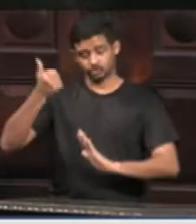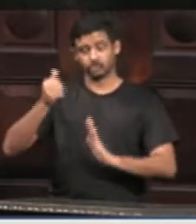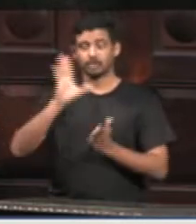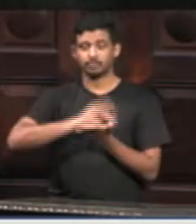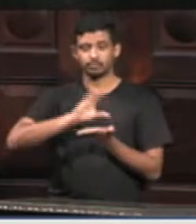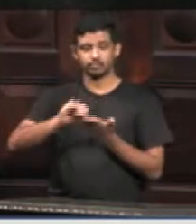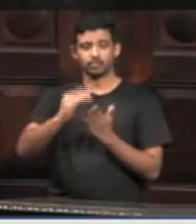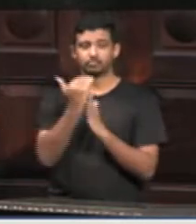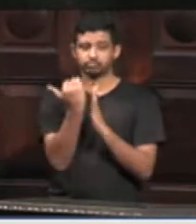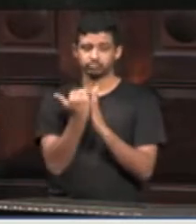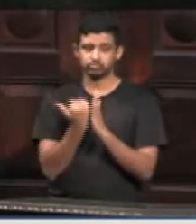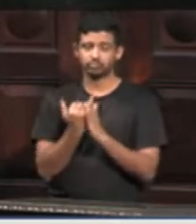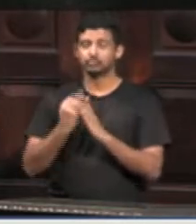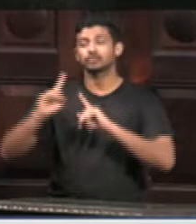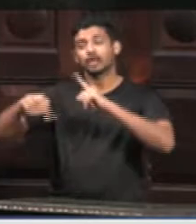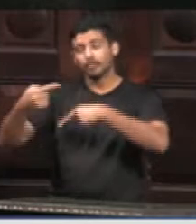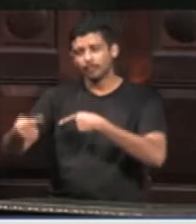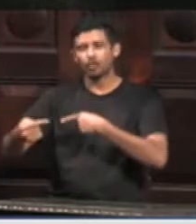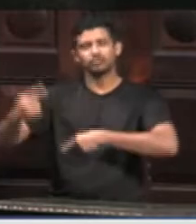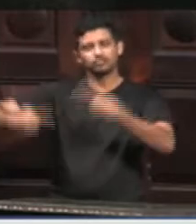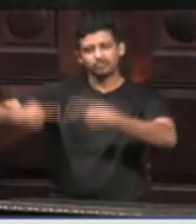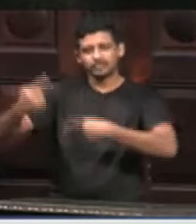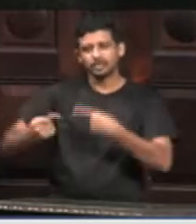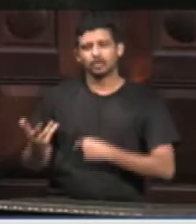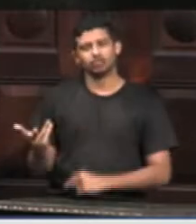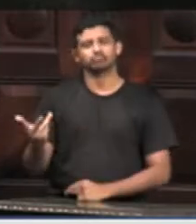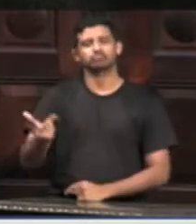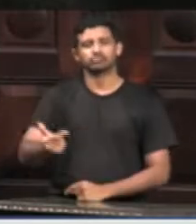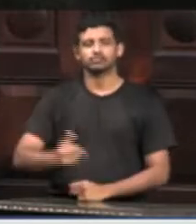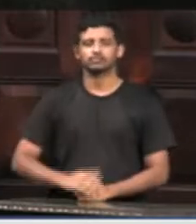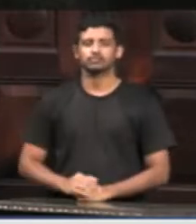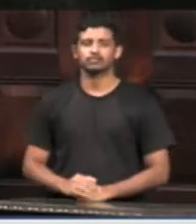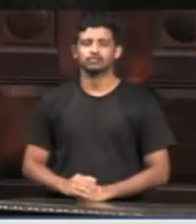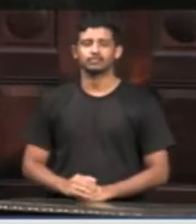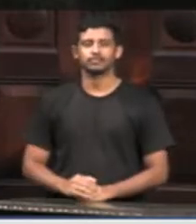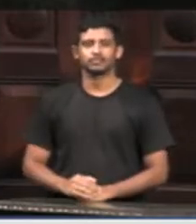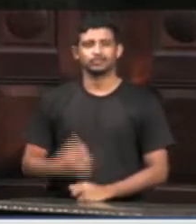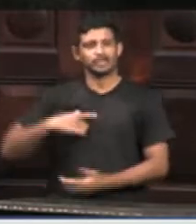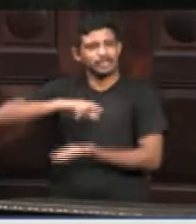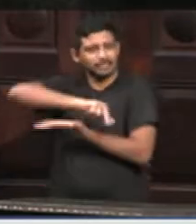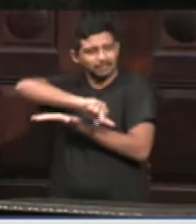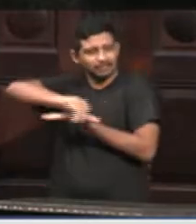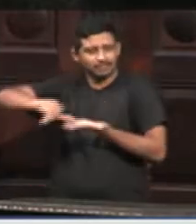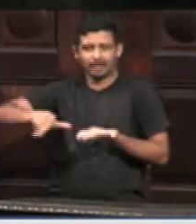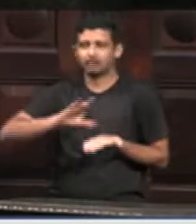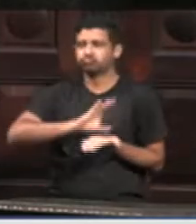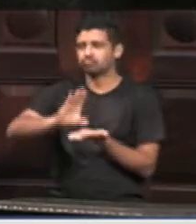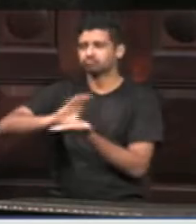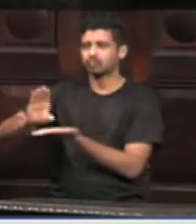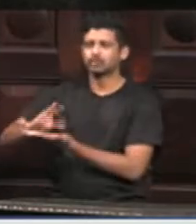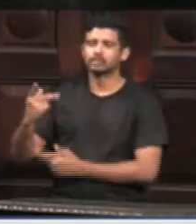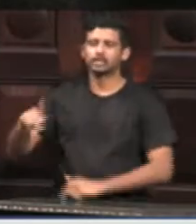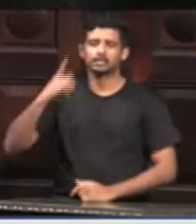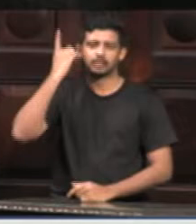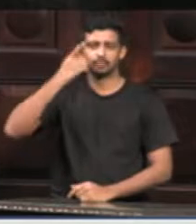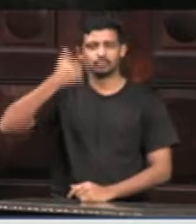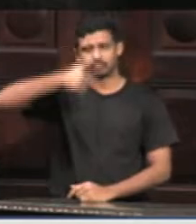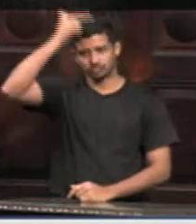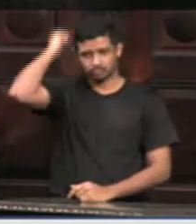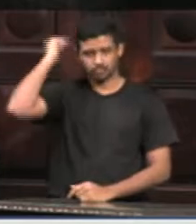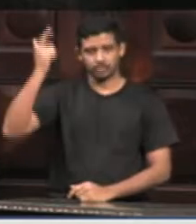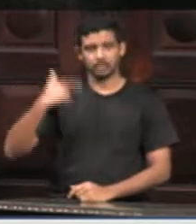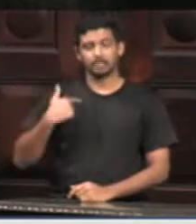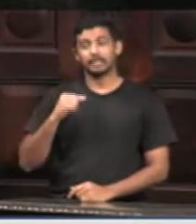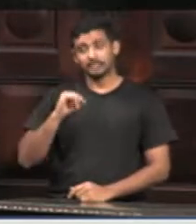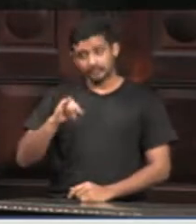para que a gente possa fazer um debate mais cuidadoso. O relatório tem inúmeras contribuições, principalmente do deputado Paulo Ramos. Se pudesse